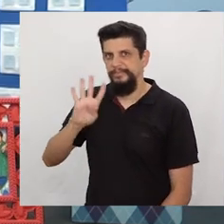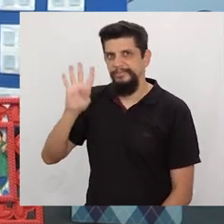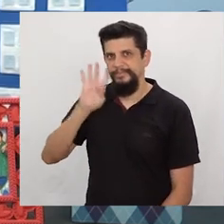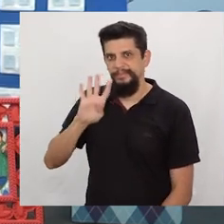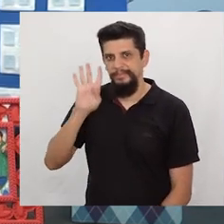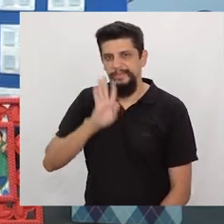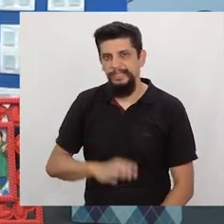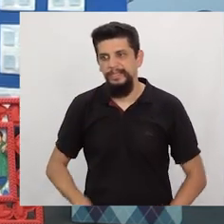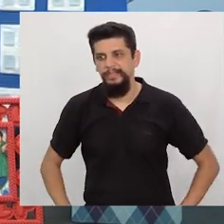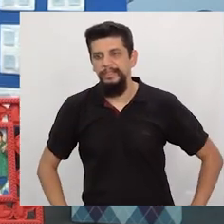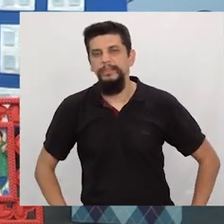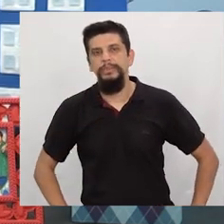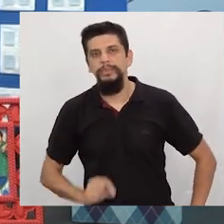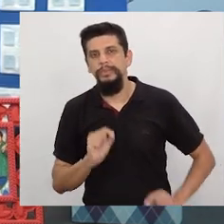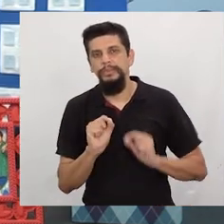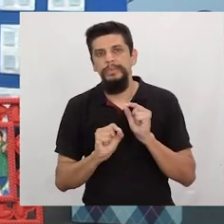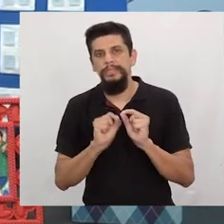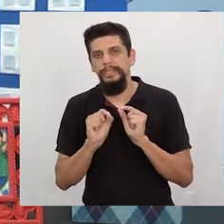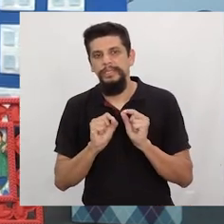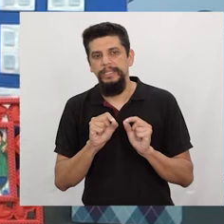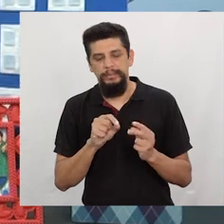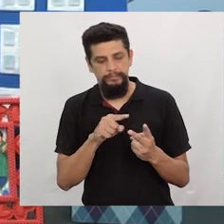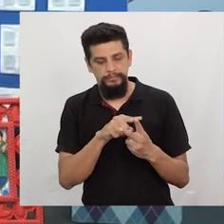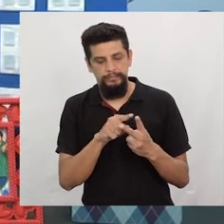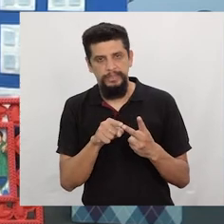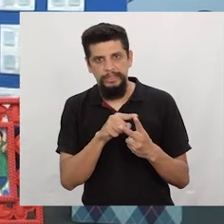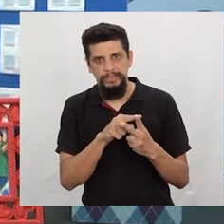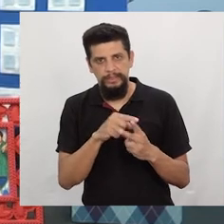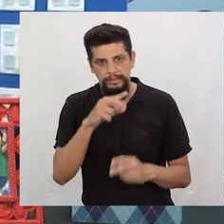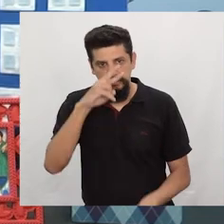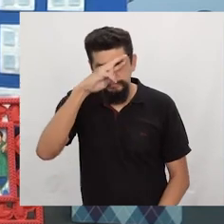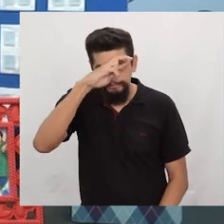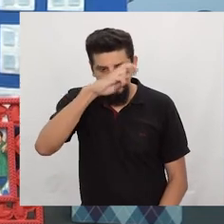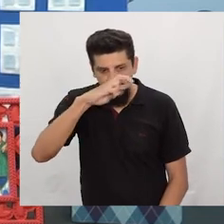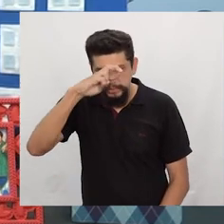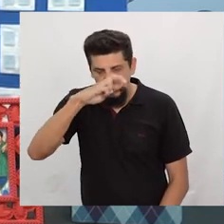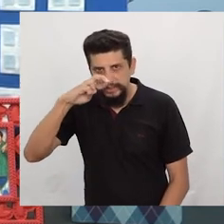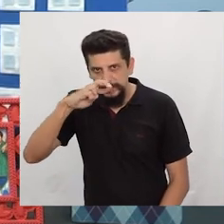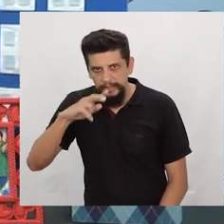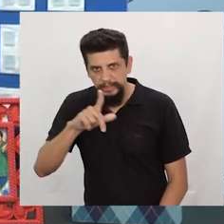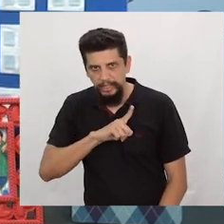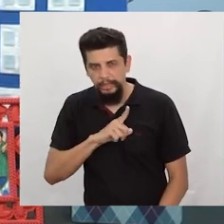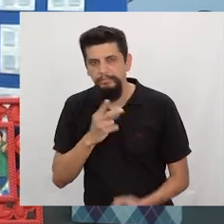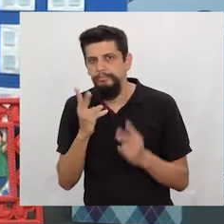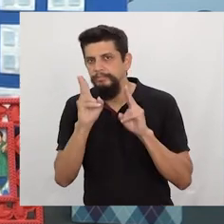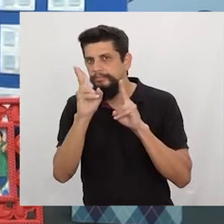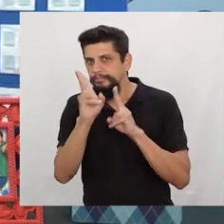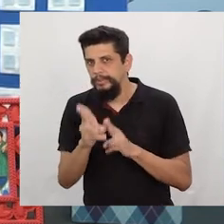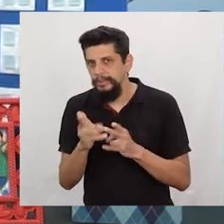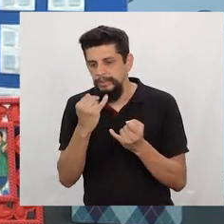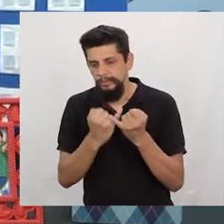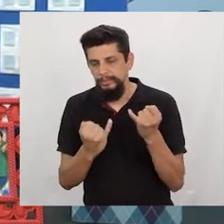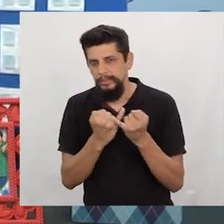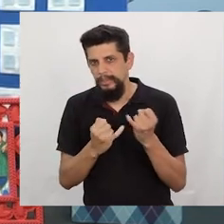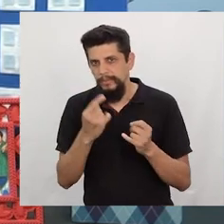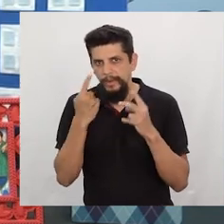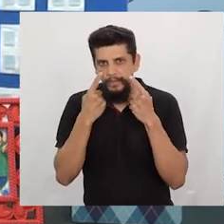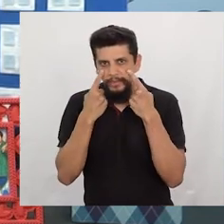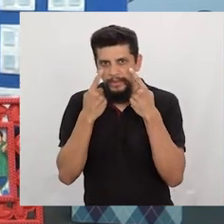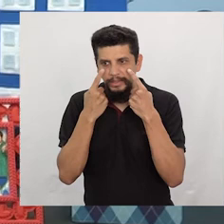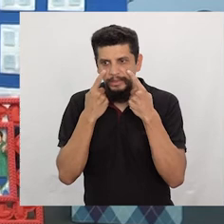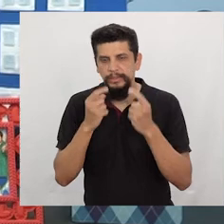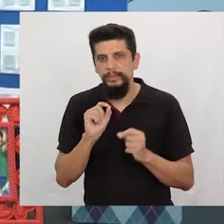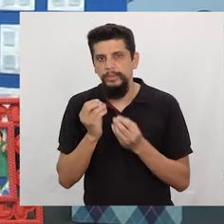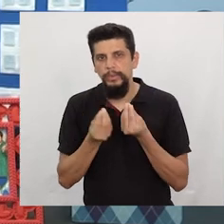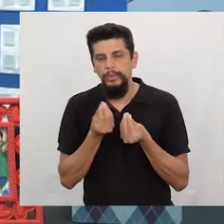bem legal. E o que é que estes detetives possuem em comum? Vamos